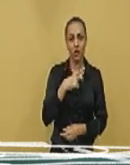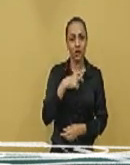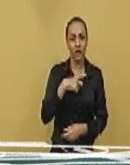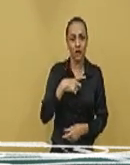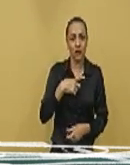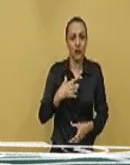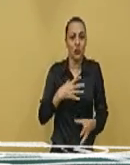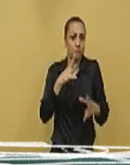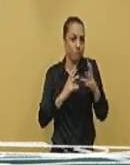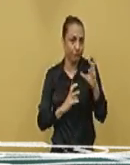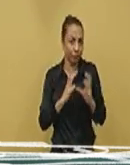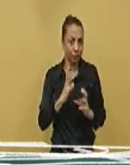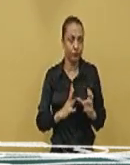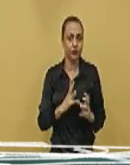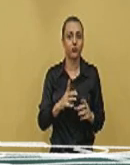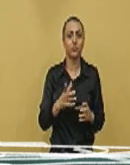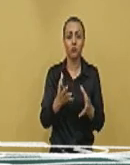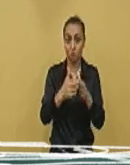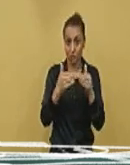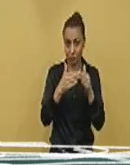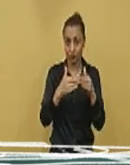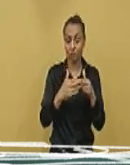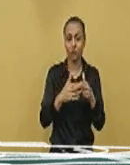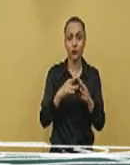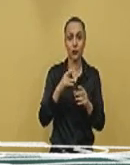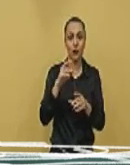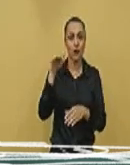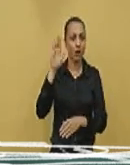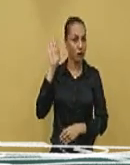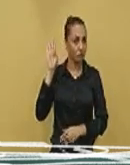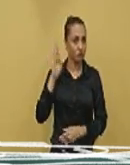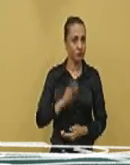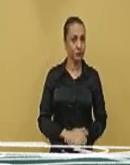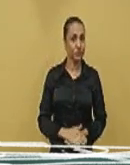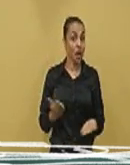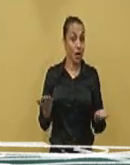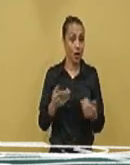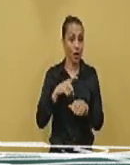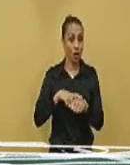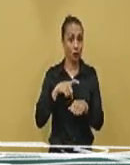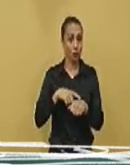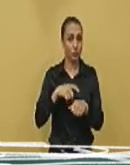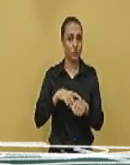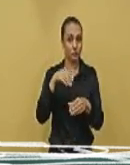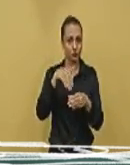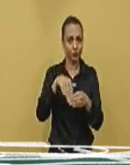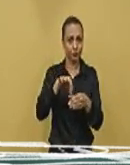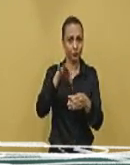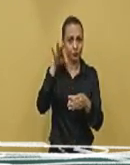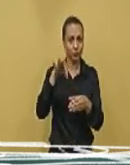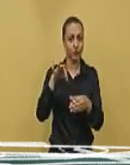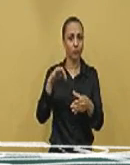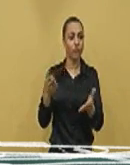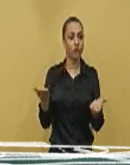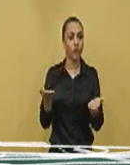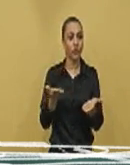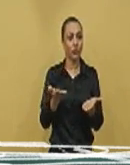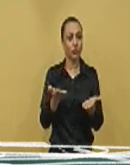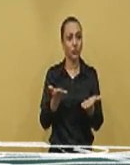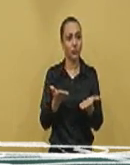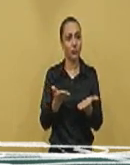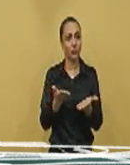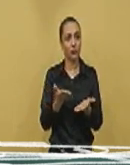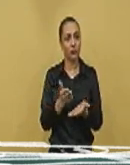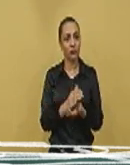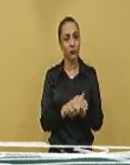descontentamento, conflitos, peço aos candidatos. Bom, nesse momento, eu farei o sorteio, então, nós temos aqui...